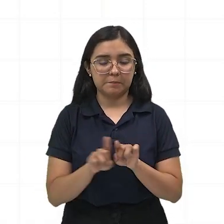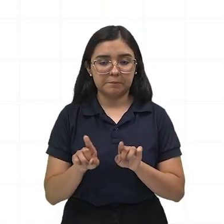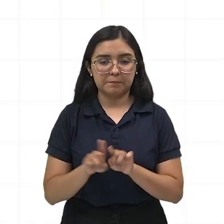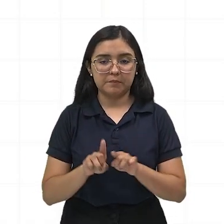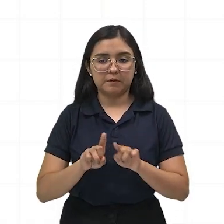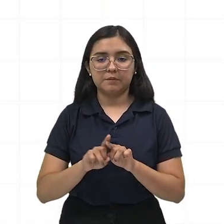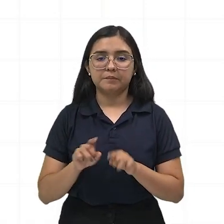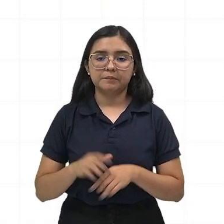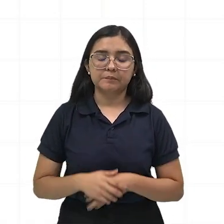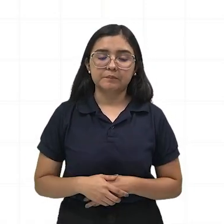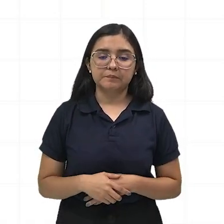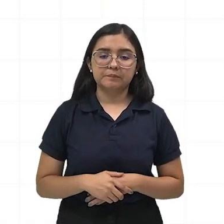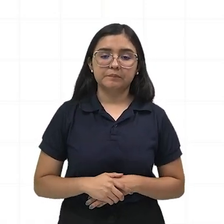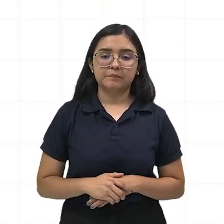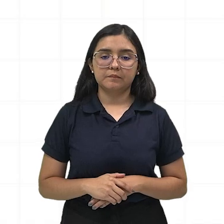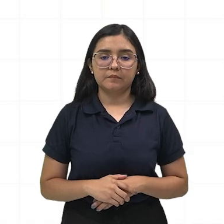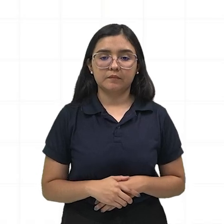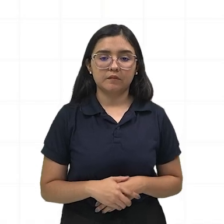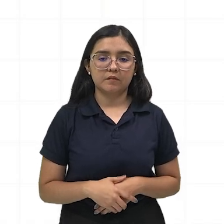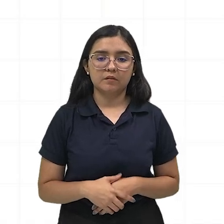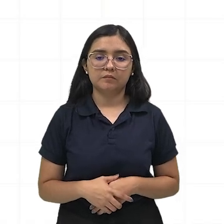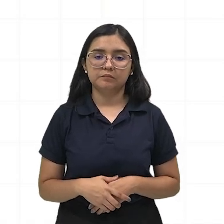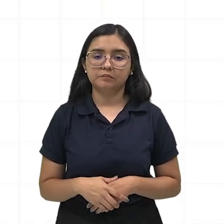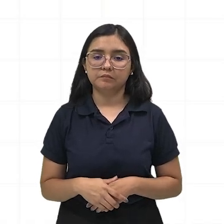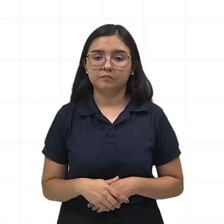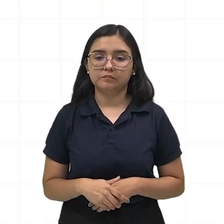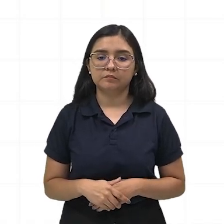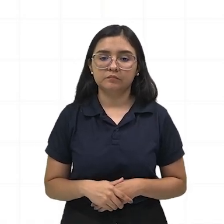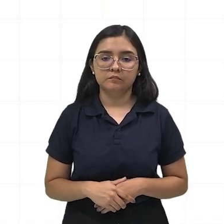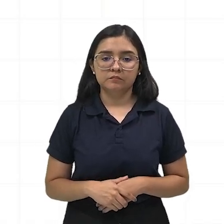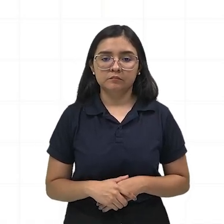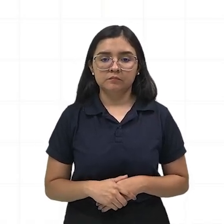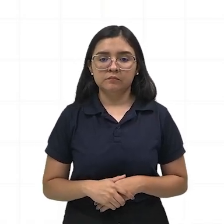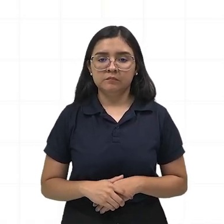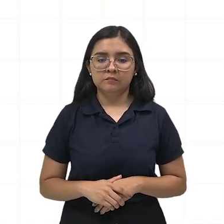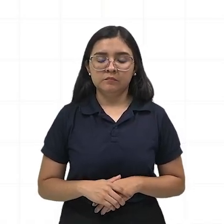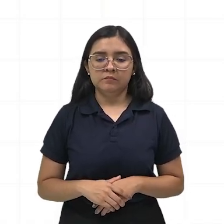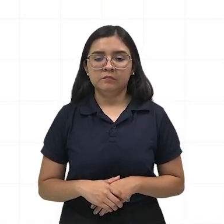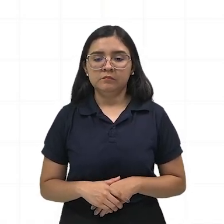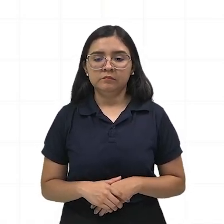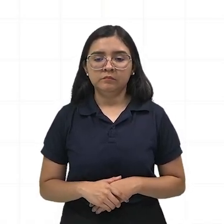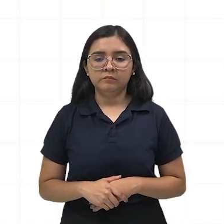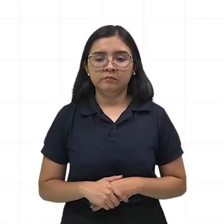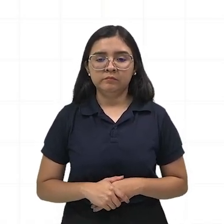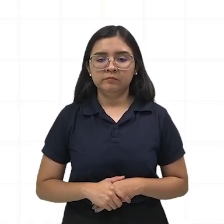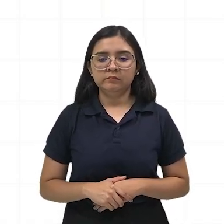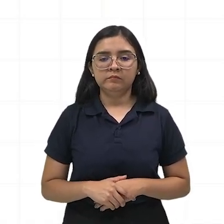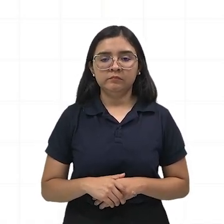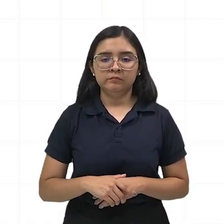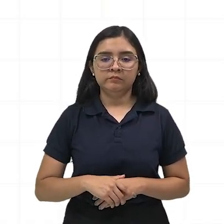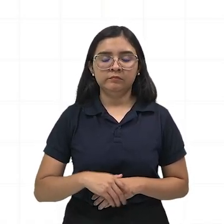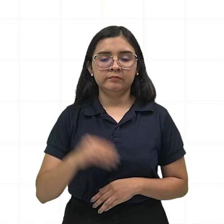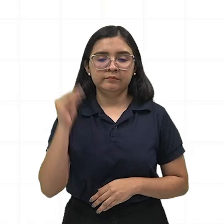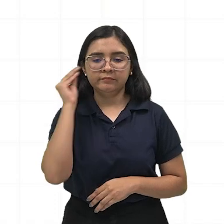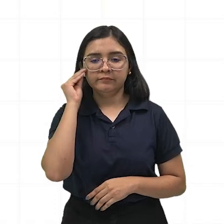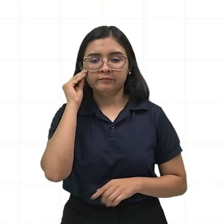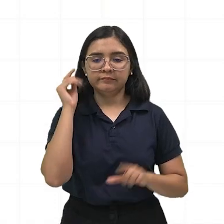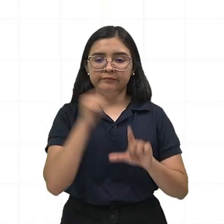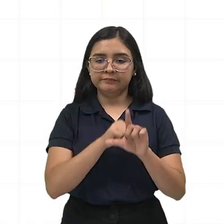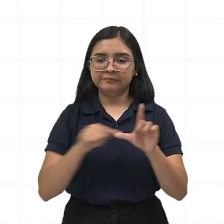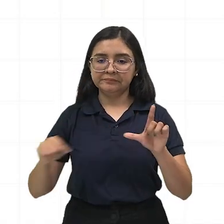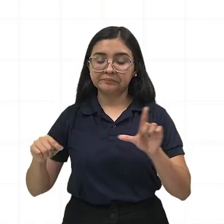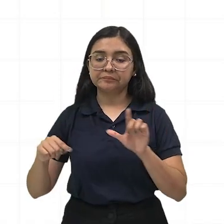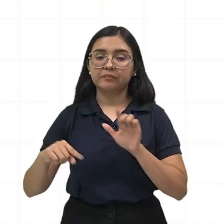Nós temos aqui o ponto C. Ó, você sempre vai olhar aqui em relação ao eixo horizontal X, então é